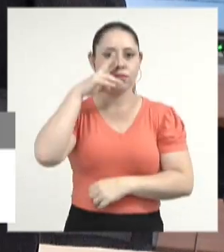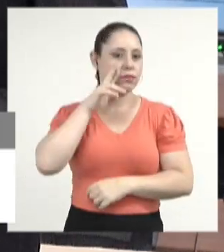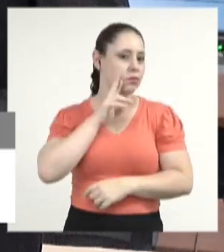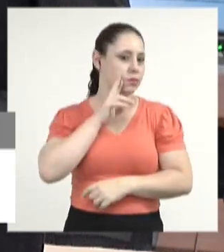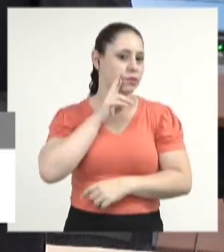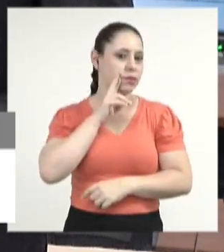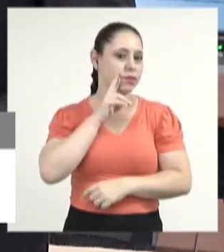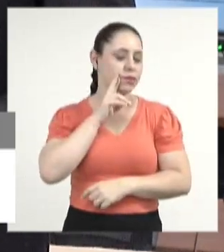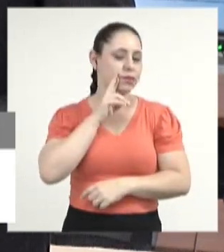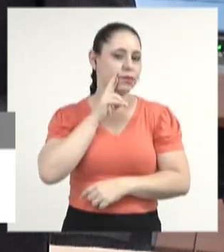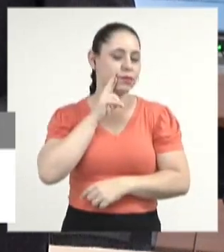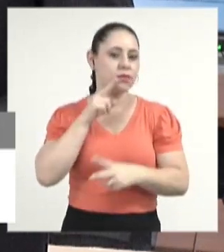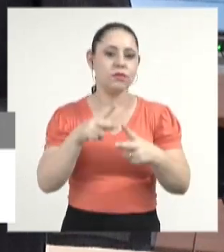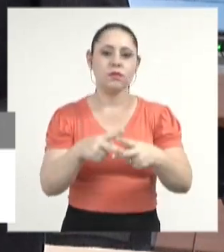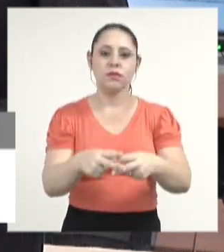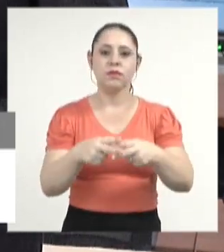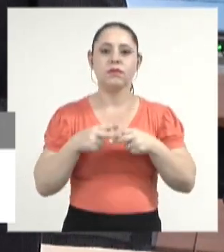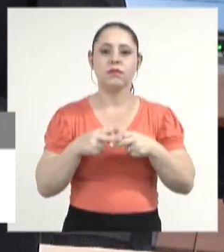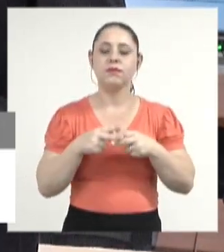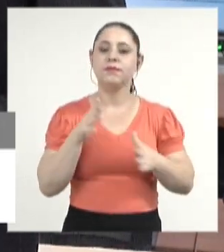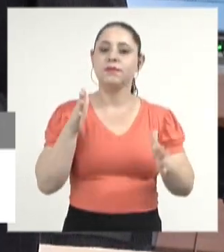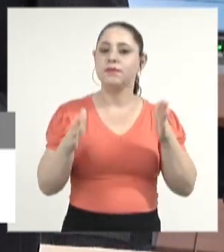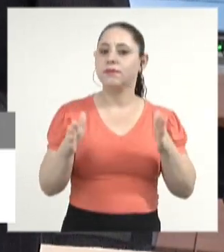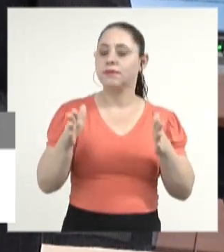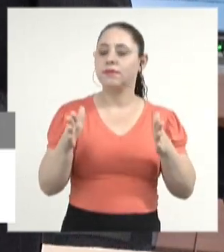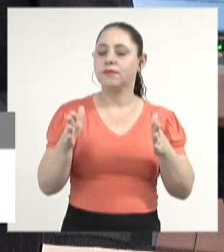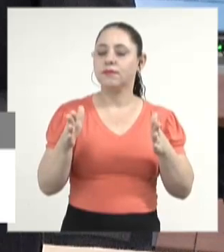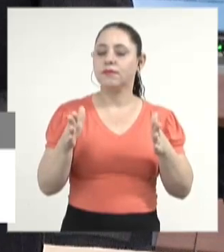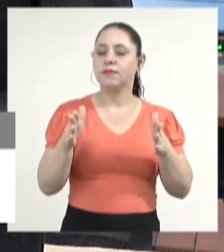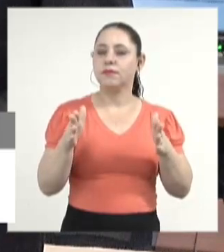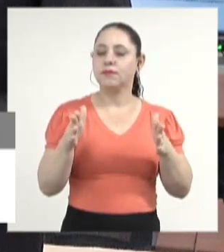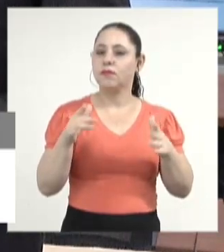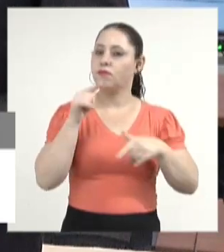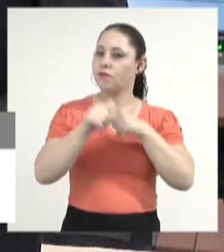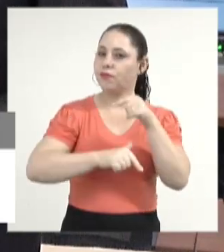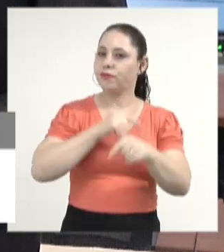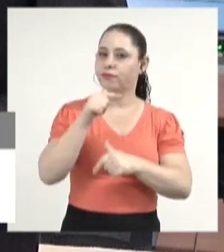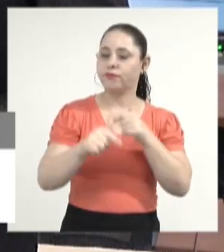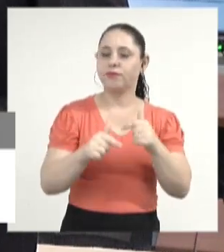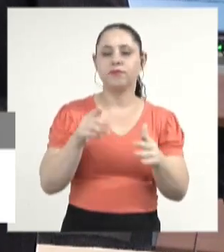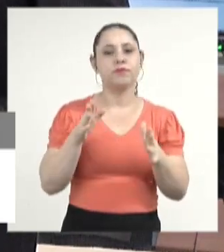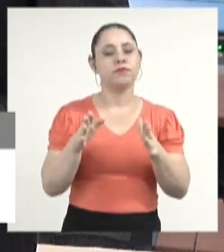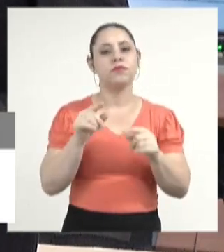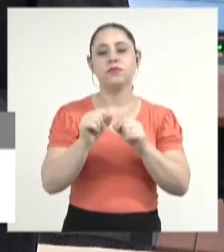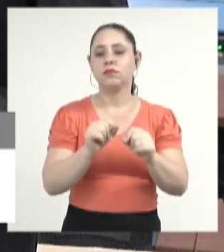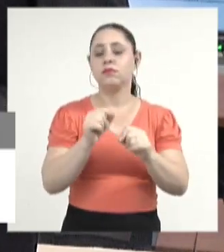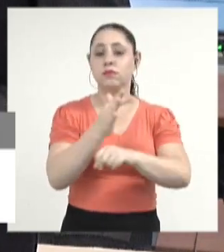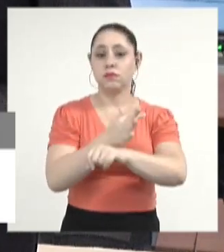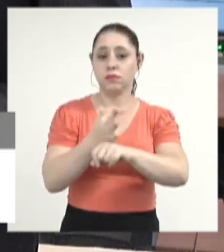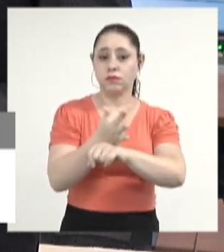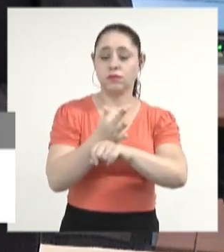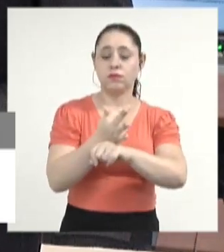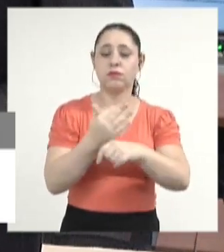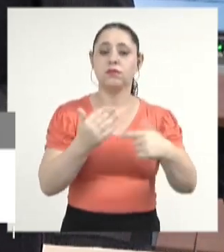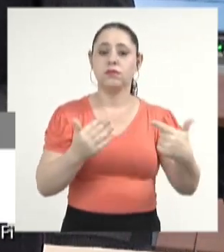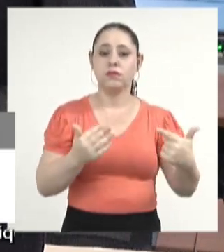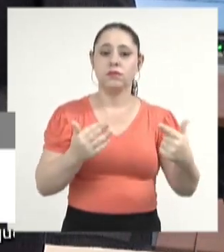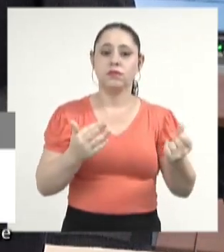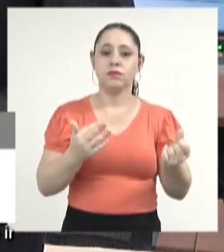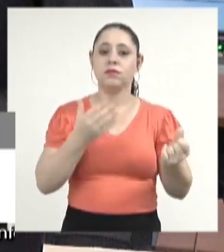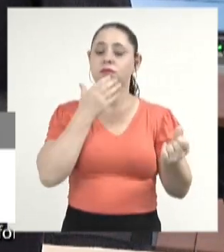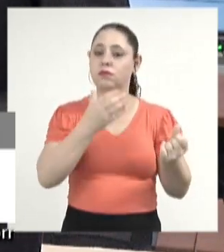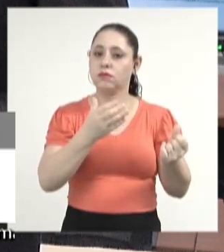Grosso do Sul, Eduardo Riedel, a licenciar-se do exercício de suas funções a título de recesso, de 26